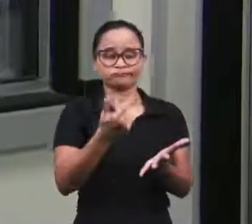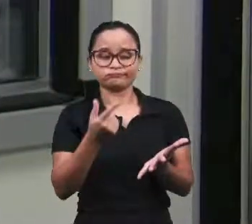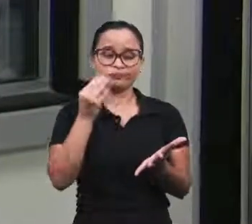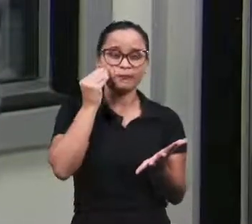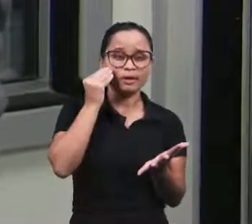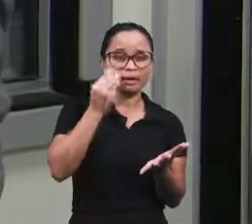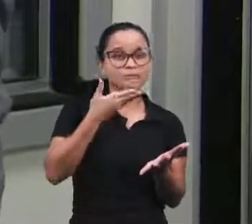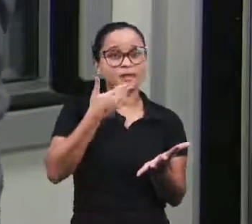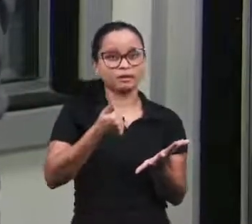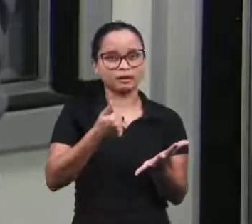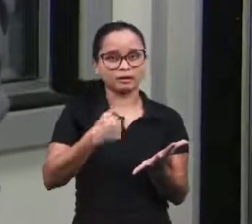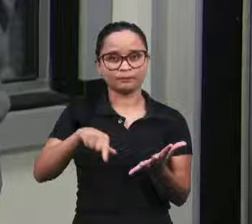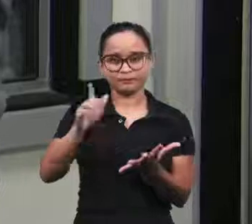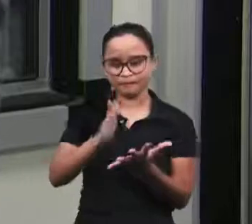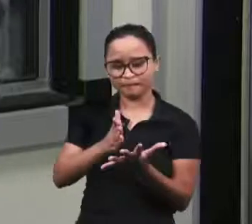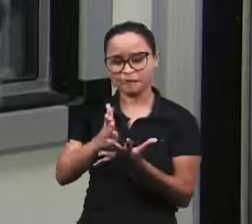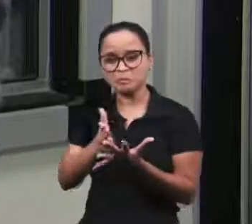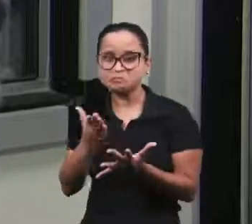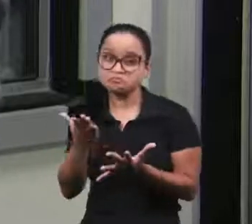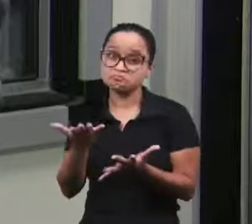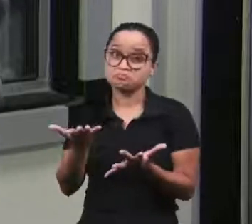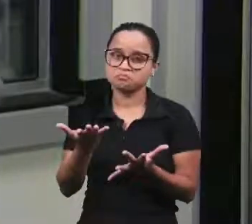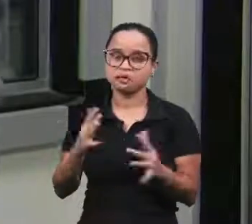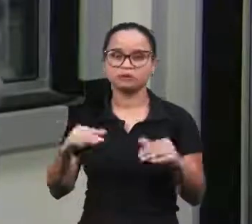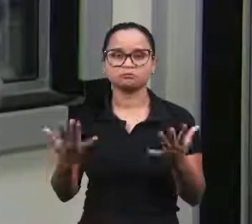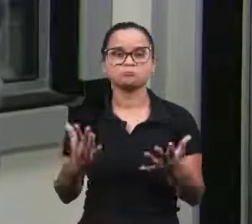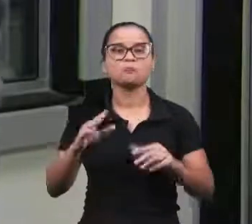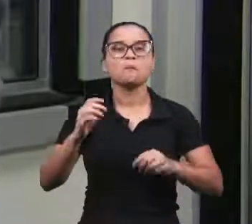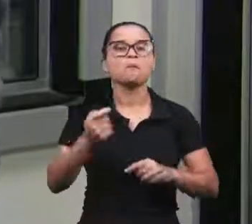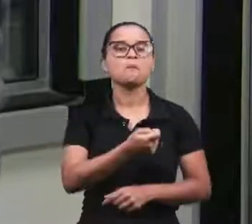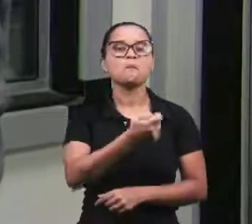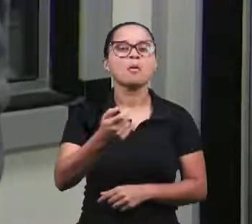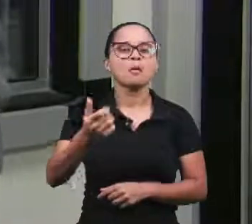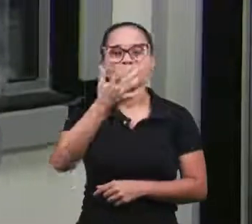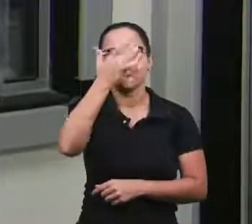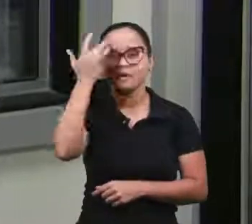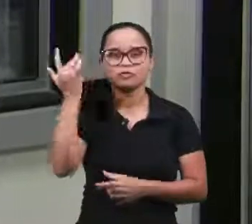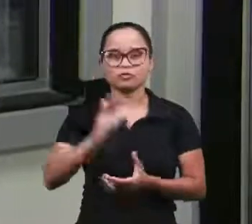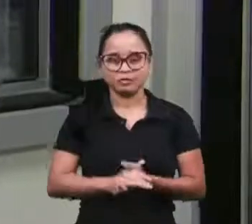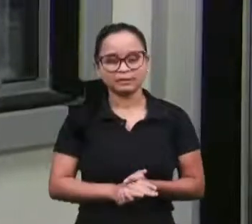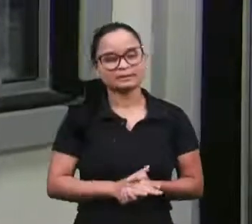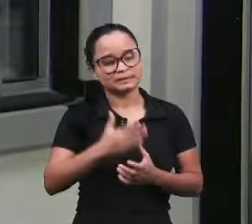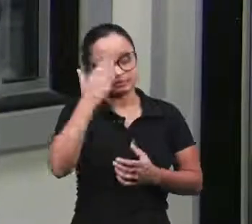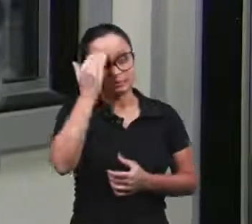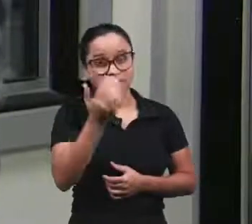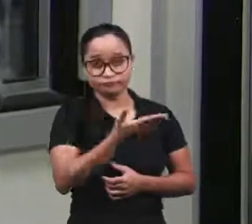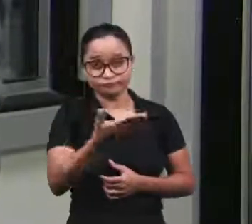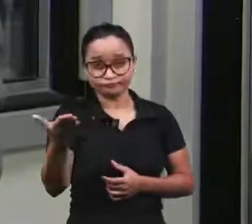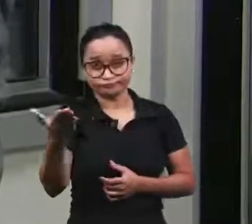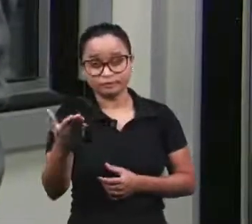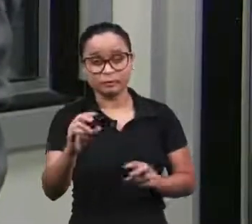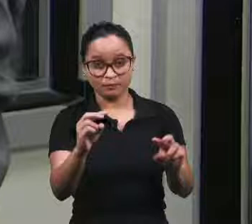vou bem melhor. Uma coisa que pouca gente sabe, o Elias e nossos irmãos que acompanham.